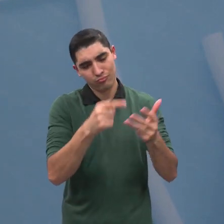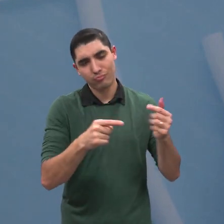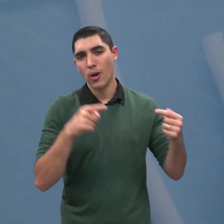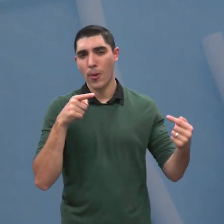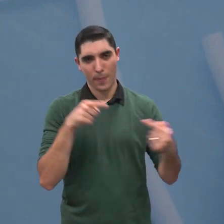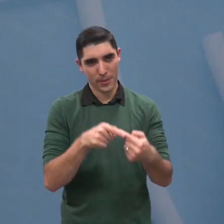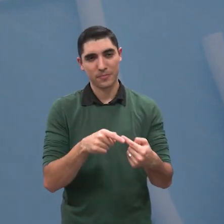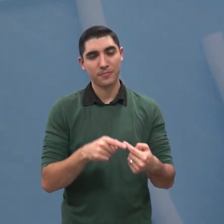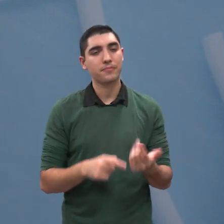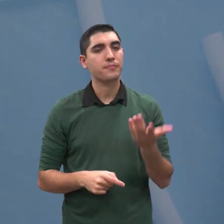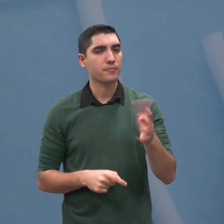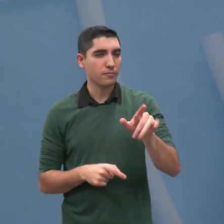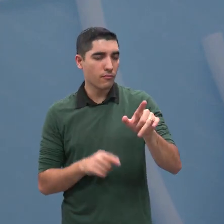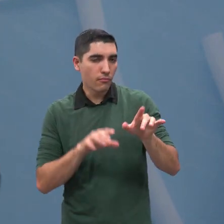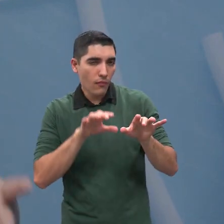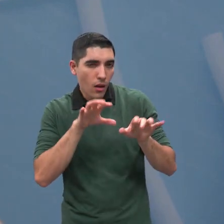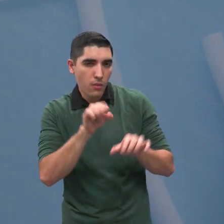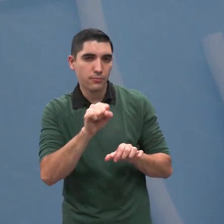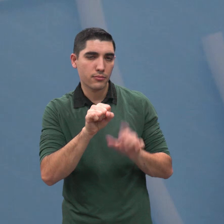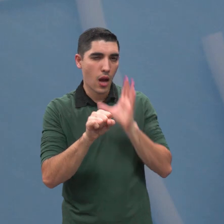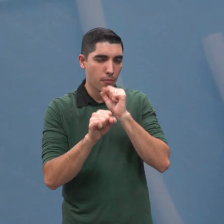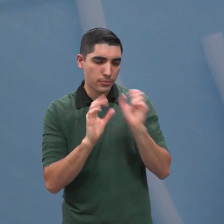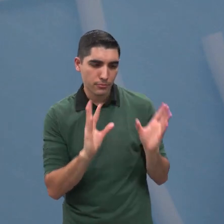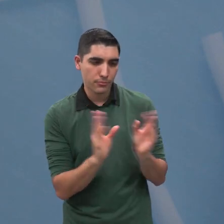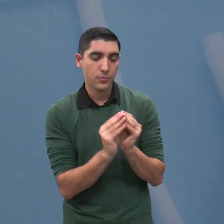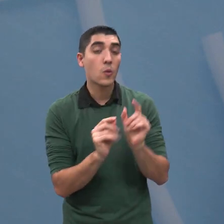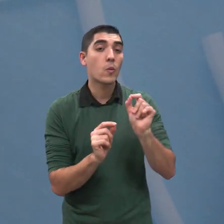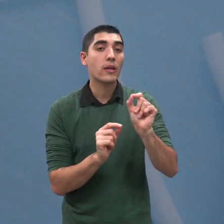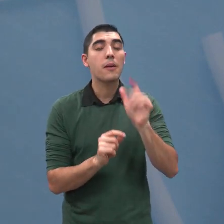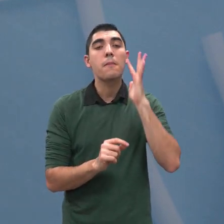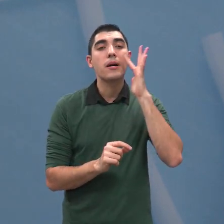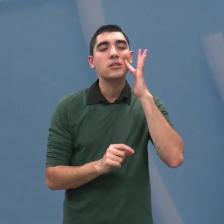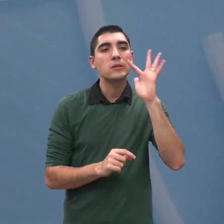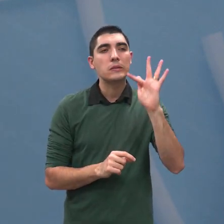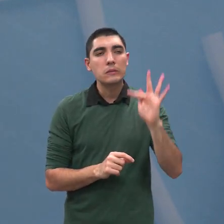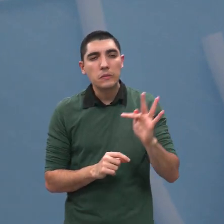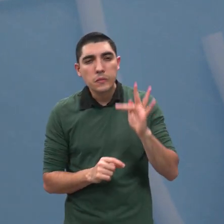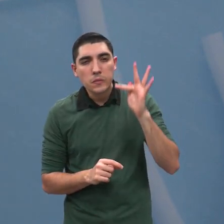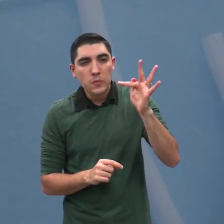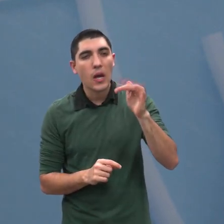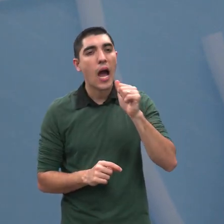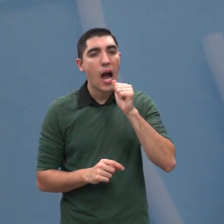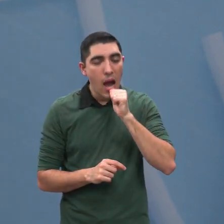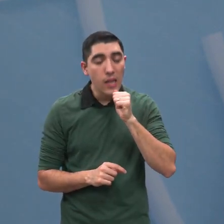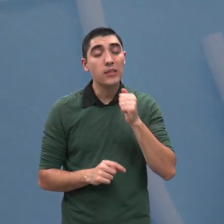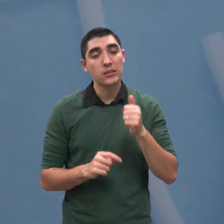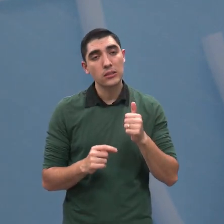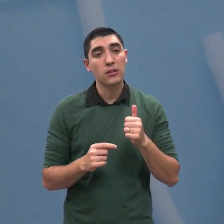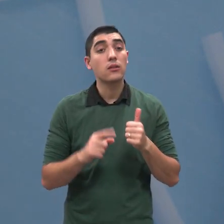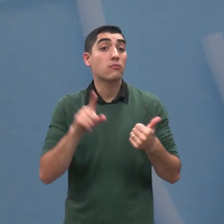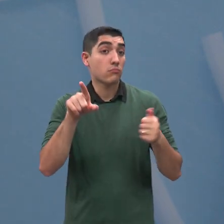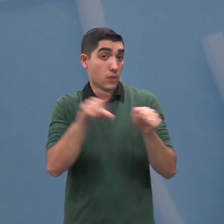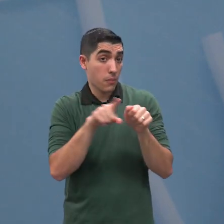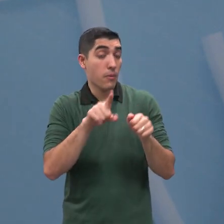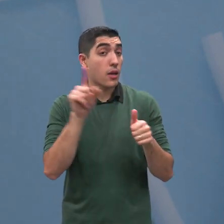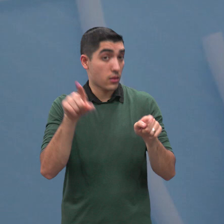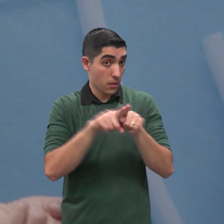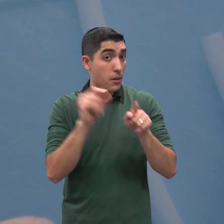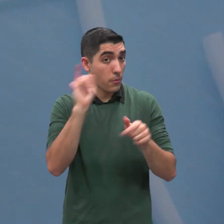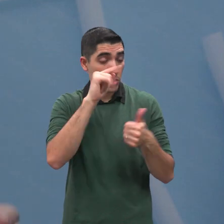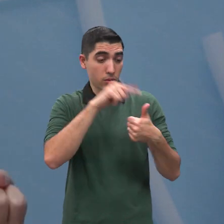todo. Rapidamente, a gente pode esperar mais o quê? E eu acho interessante a gente reforçar também que é